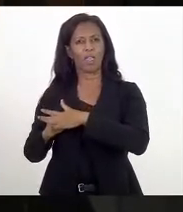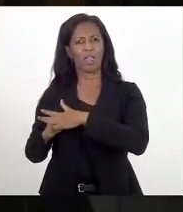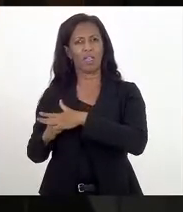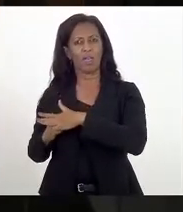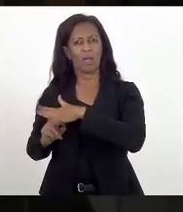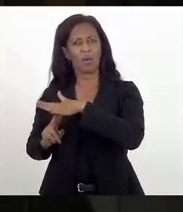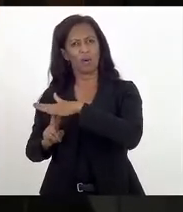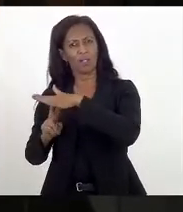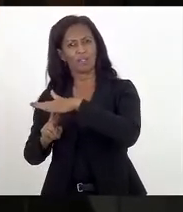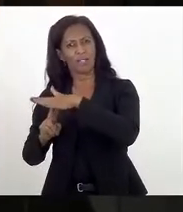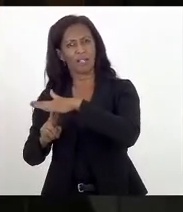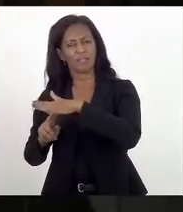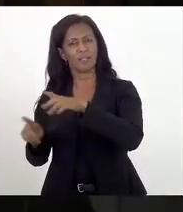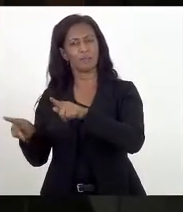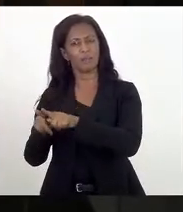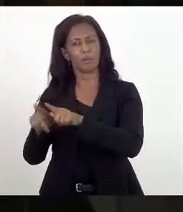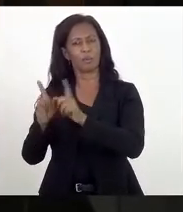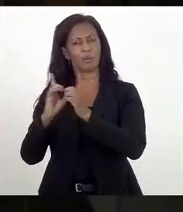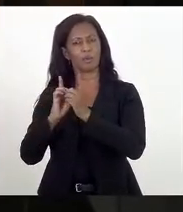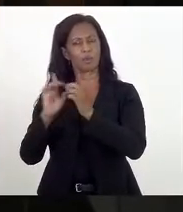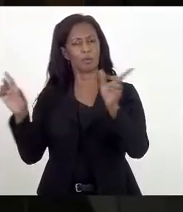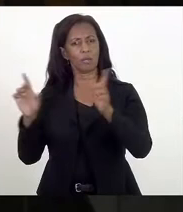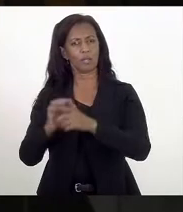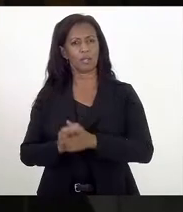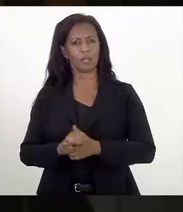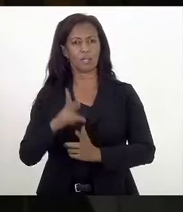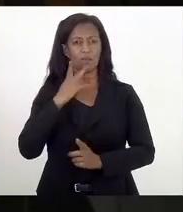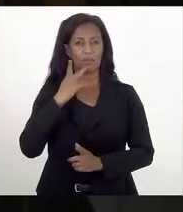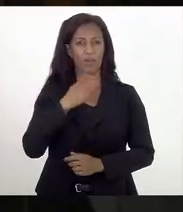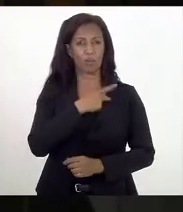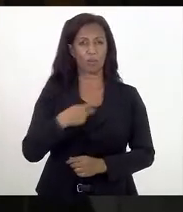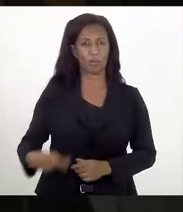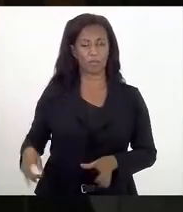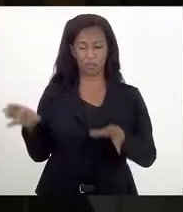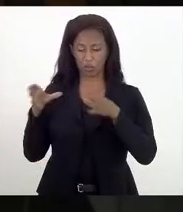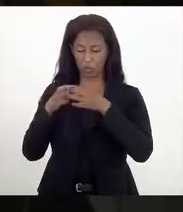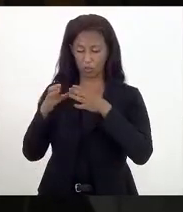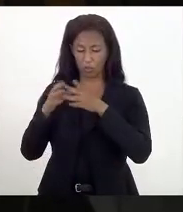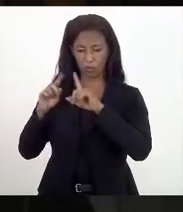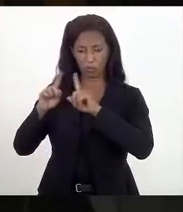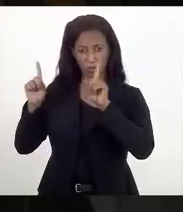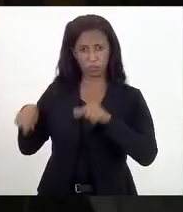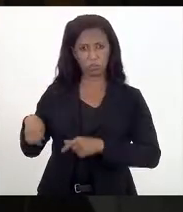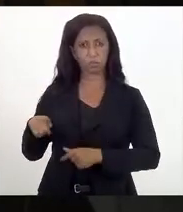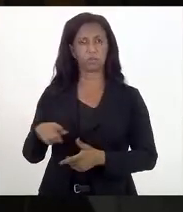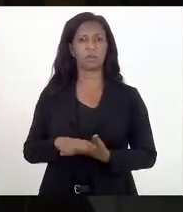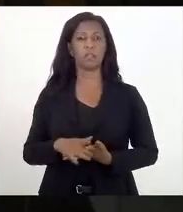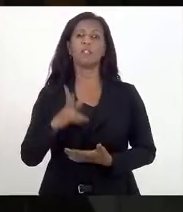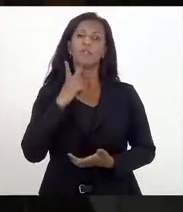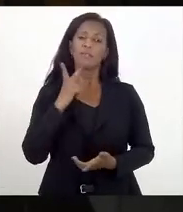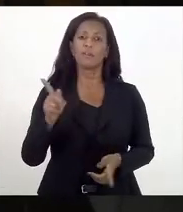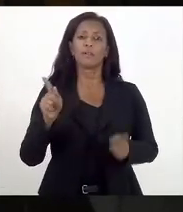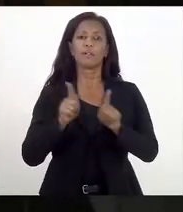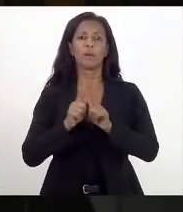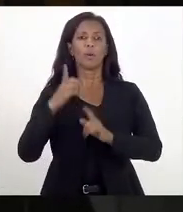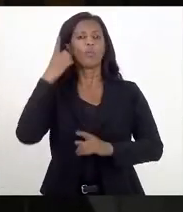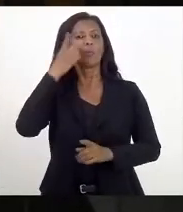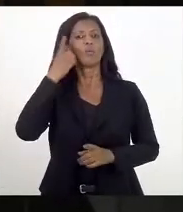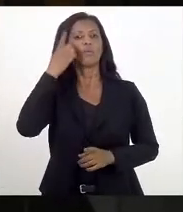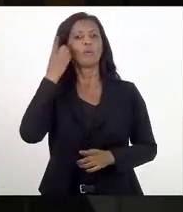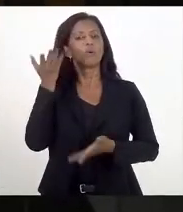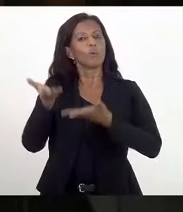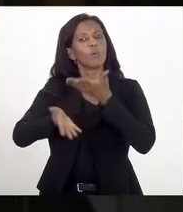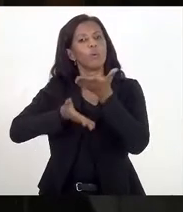advogado, falo como presidente da Comissão de Servidores Públicos e falo como deputado que tem